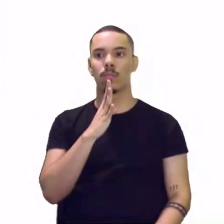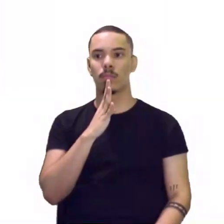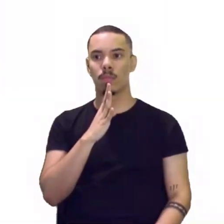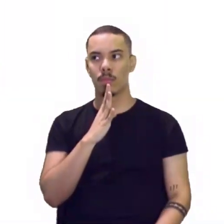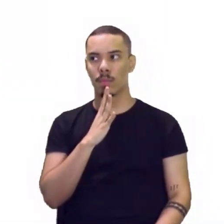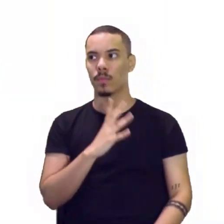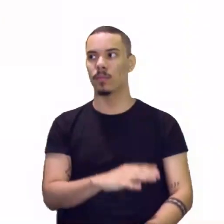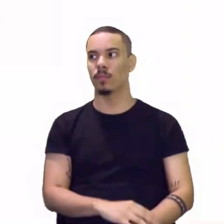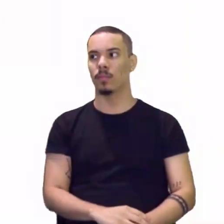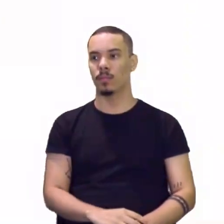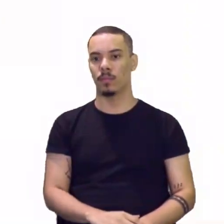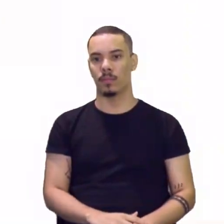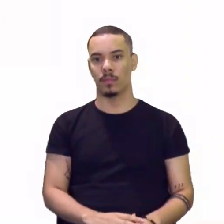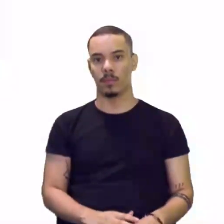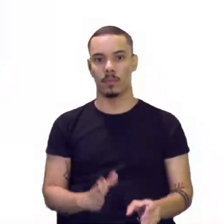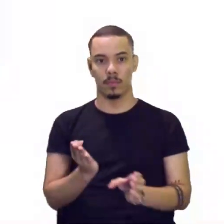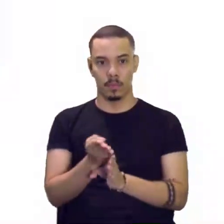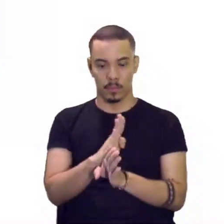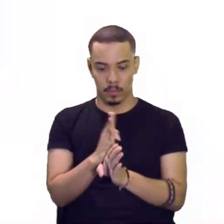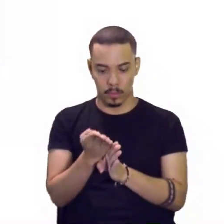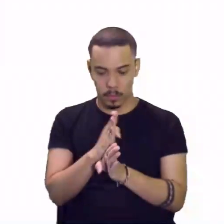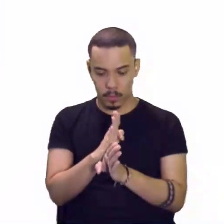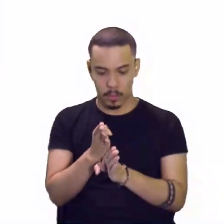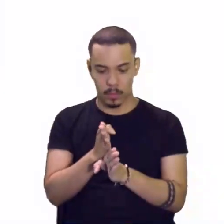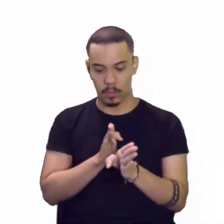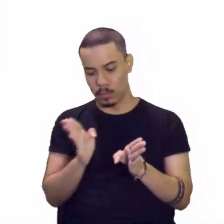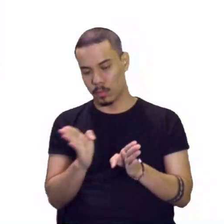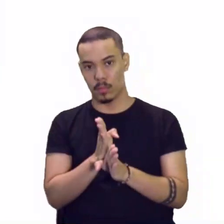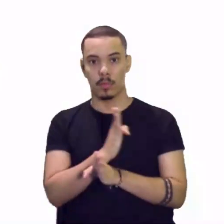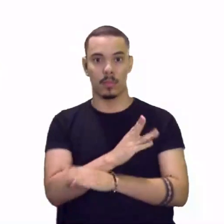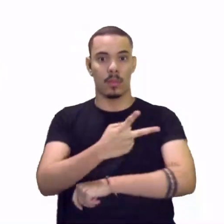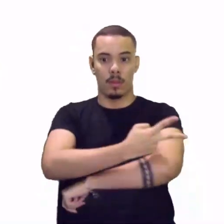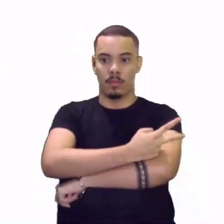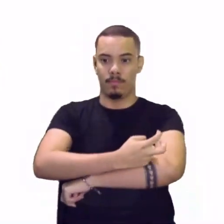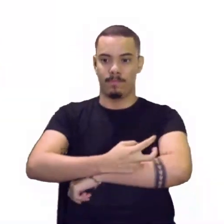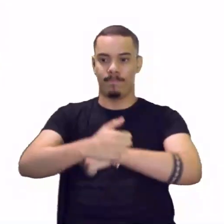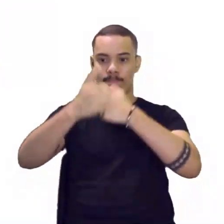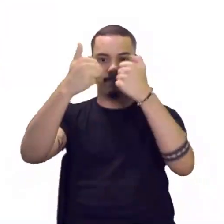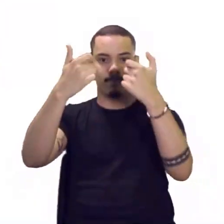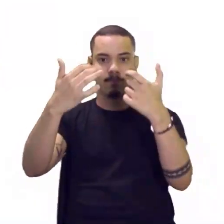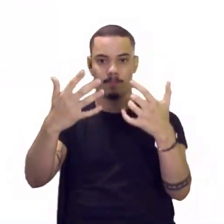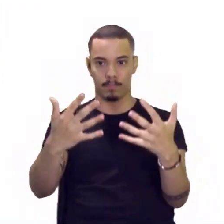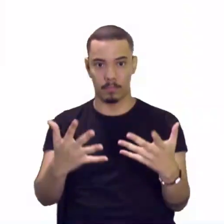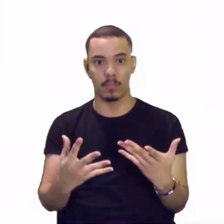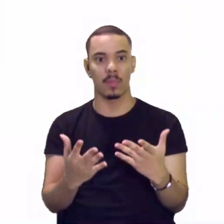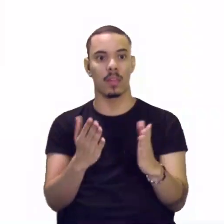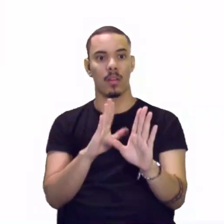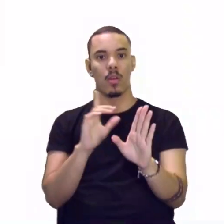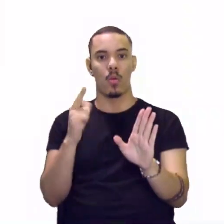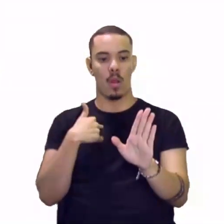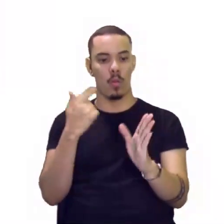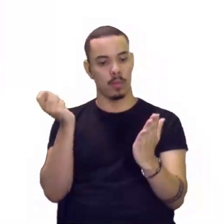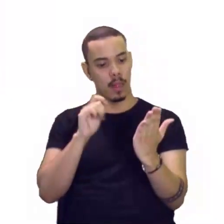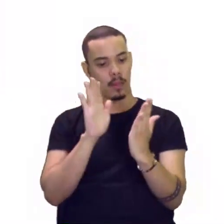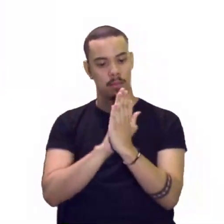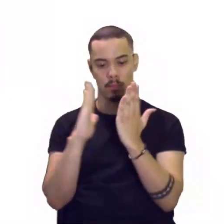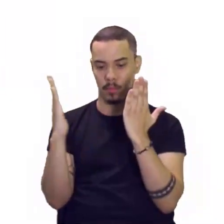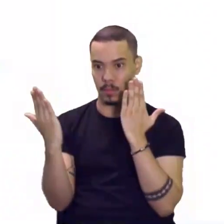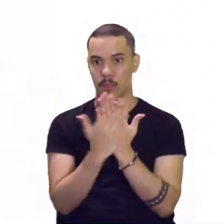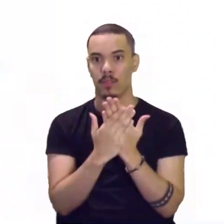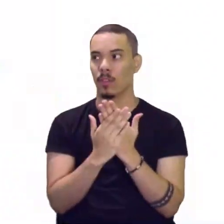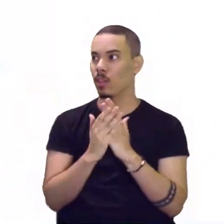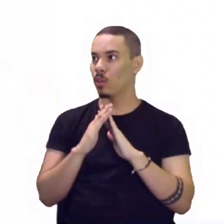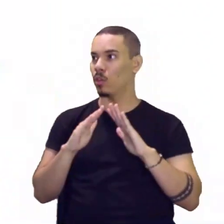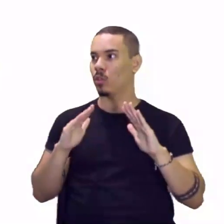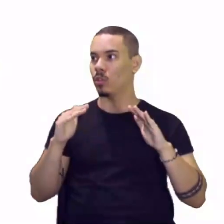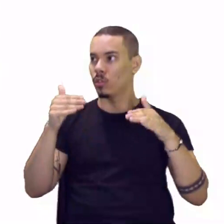Beleza. Então, as fronteiras, no sentido etimológico, né, que se põe à frente. Então, é o que você vê quando está